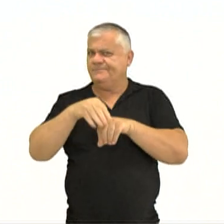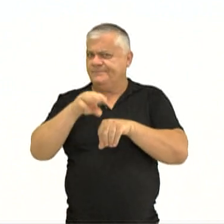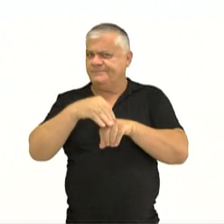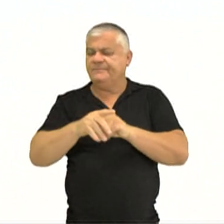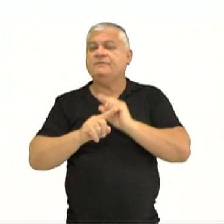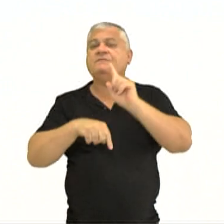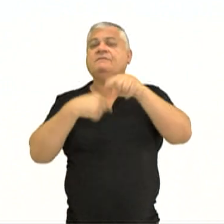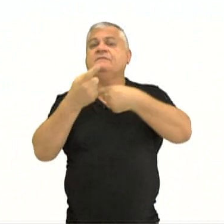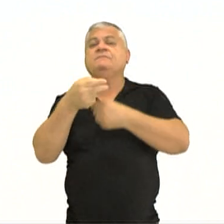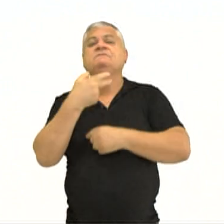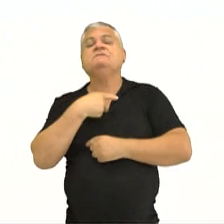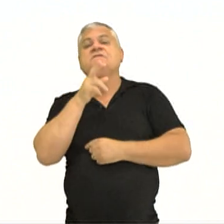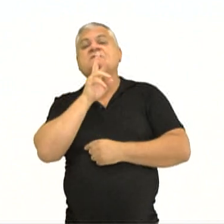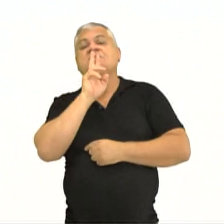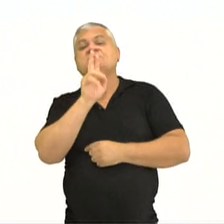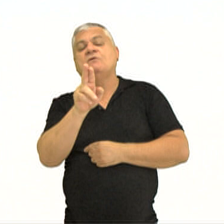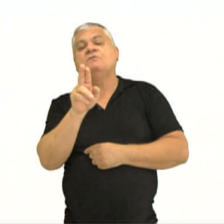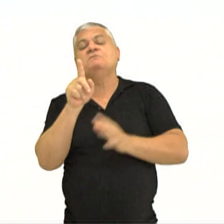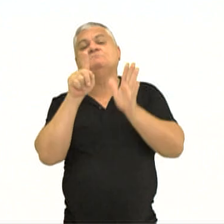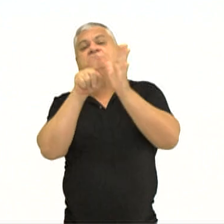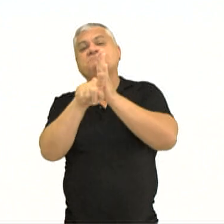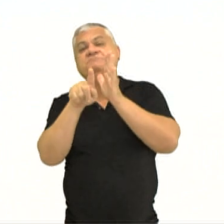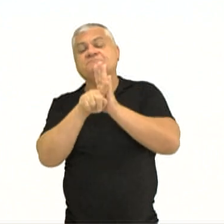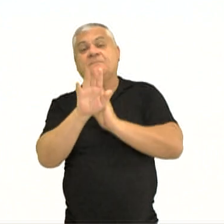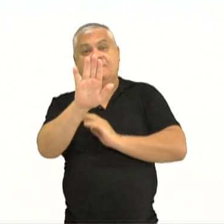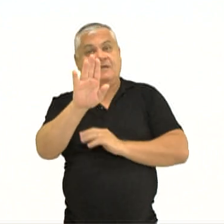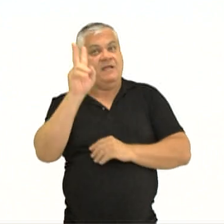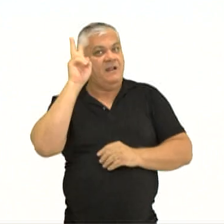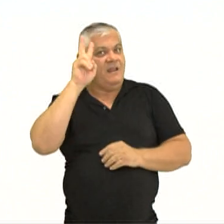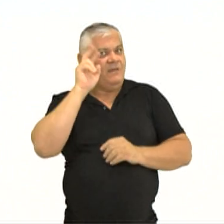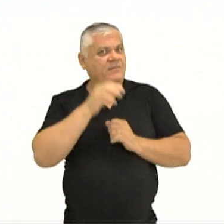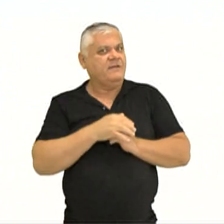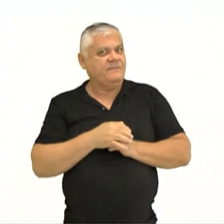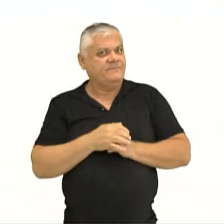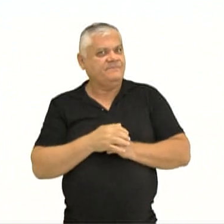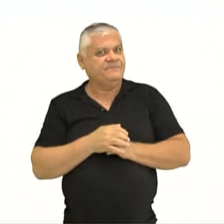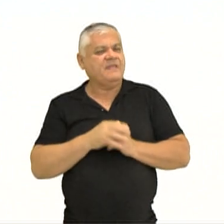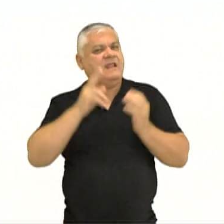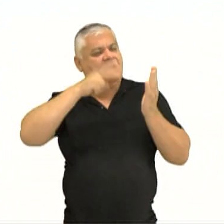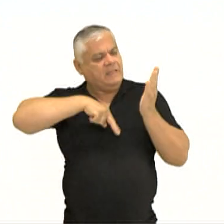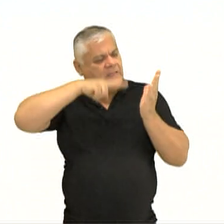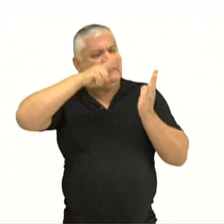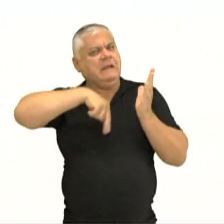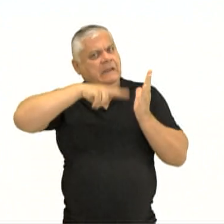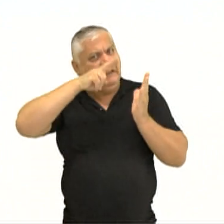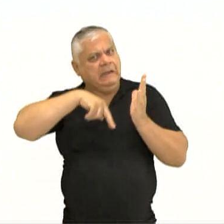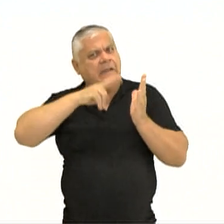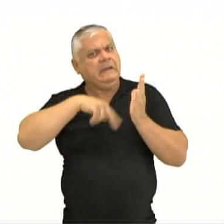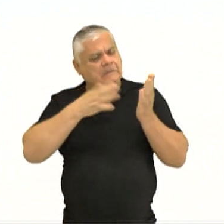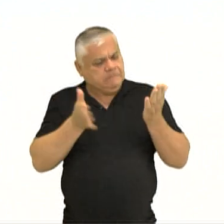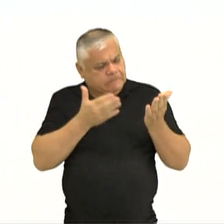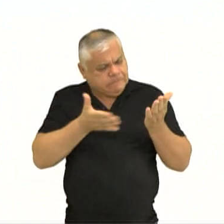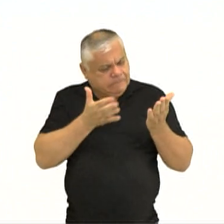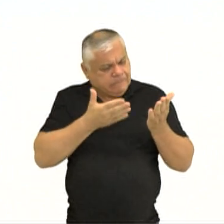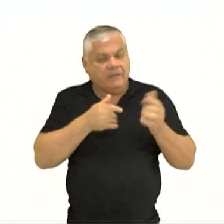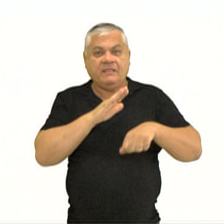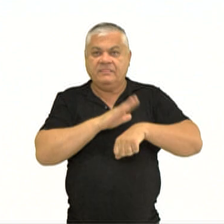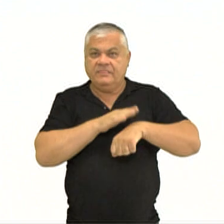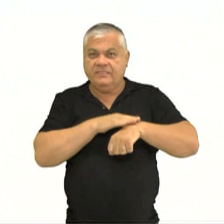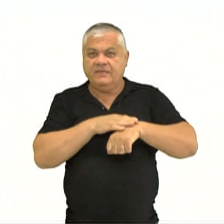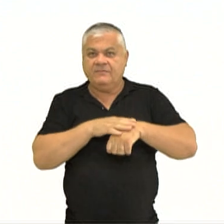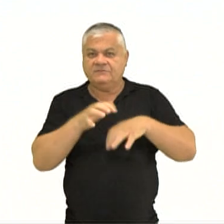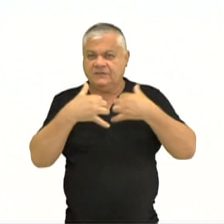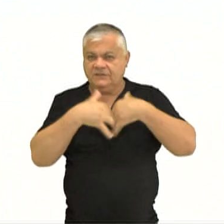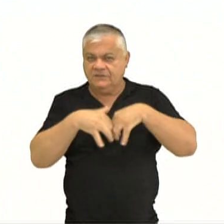daí responder a nosso questionamento. Mas lembre-se, revisem o conteúdo, volta lá rapidinho, vou dar um tempinho para vocês